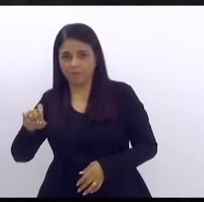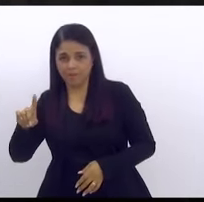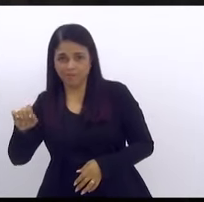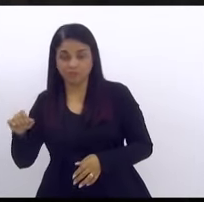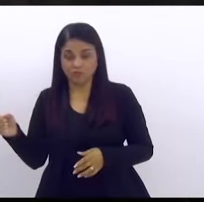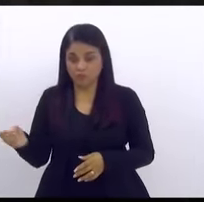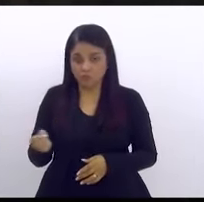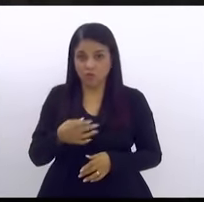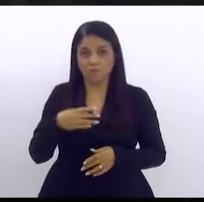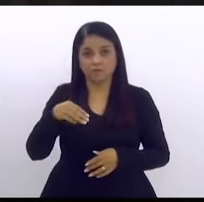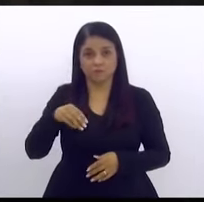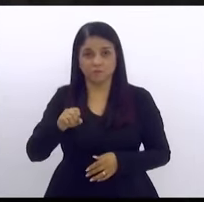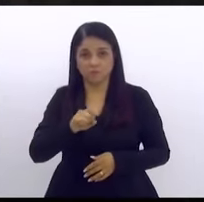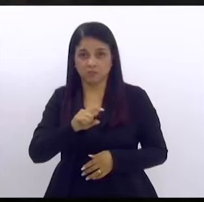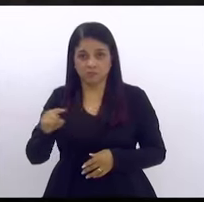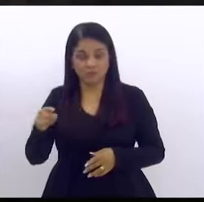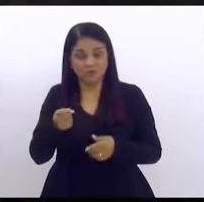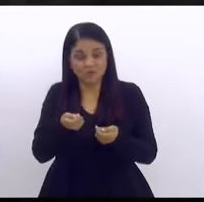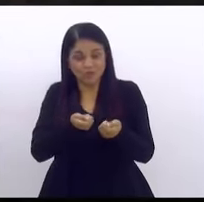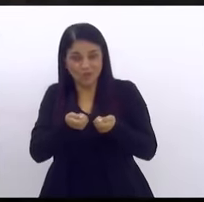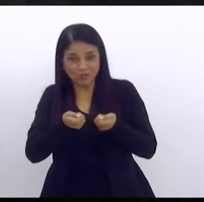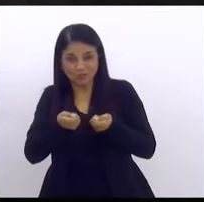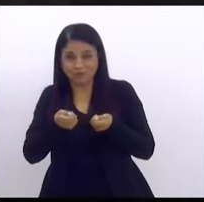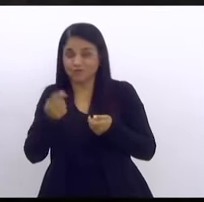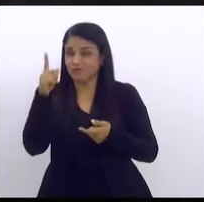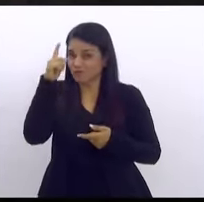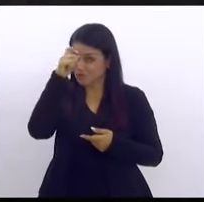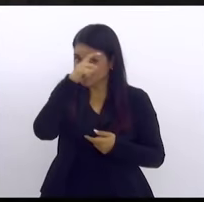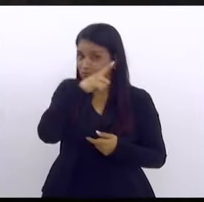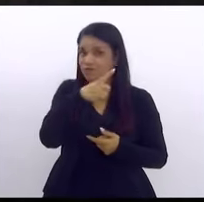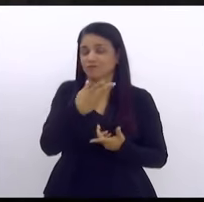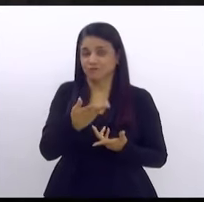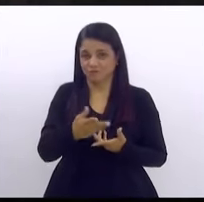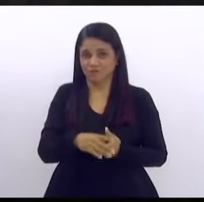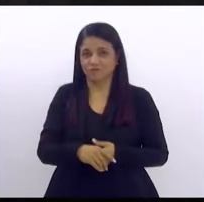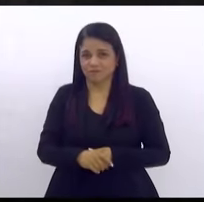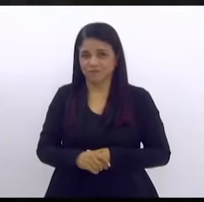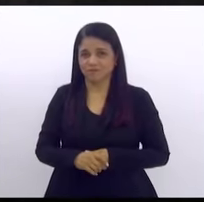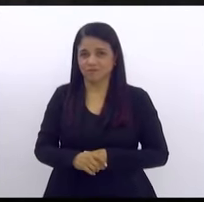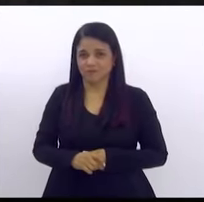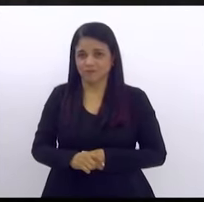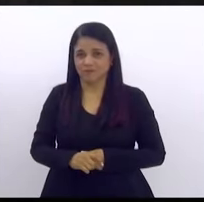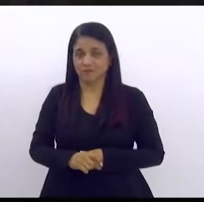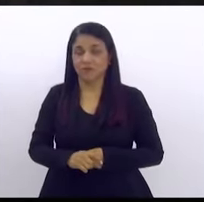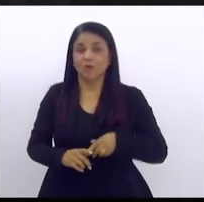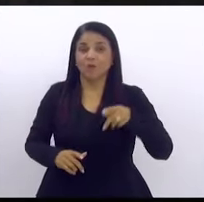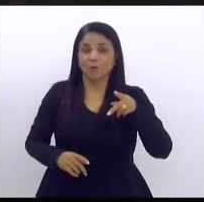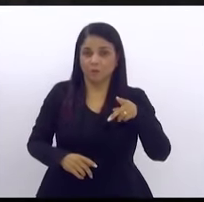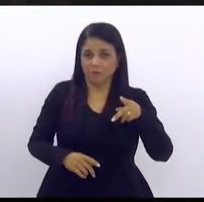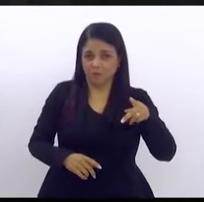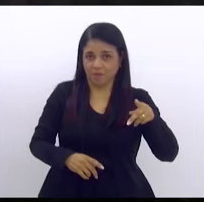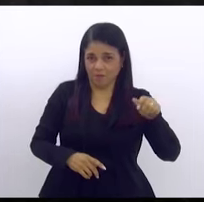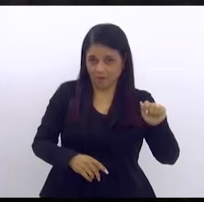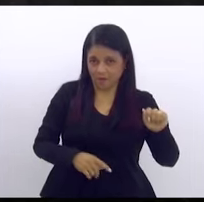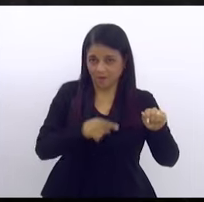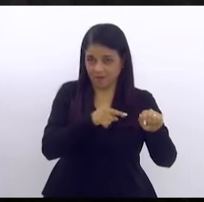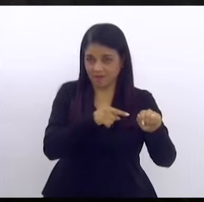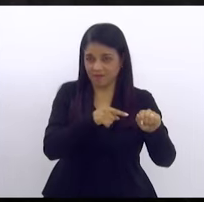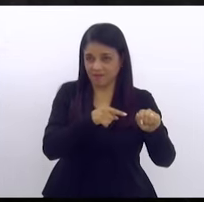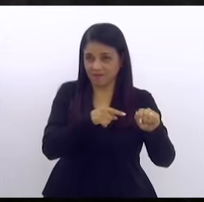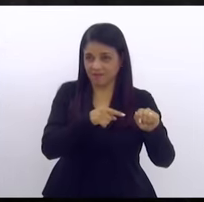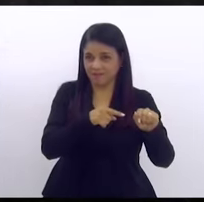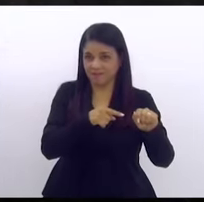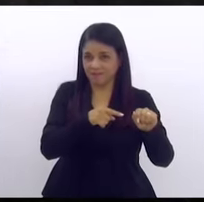missões, esse ajuste ficou mais complexo ainda. Então, é claro que o PPA vai, no tempo,